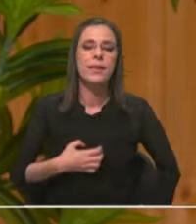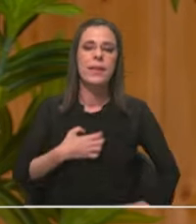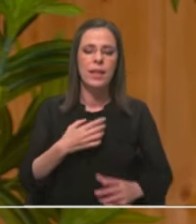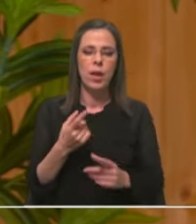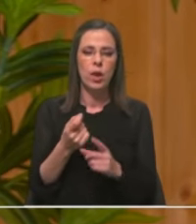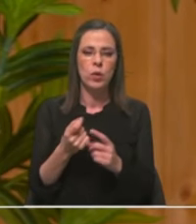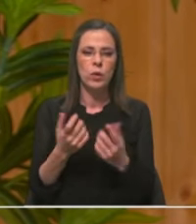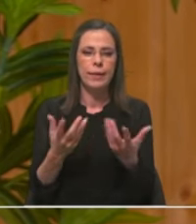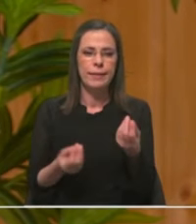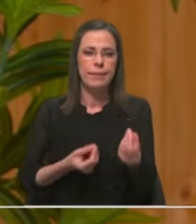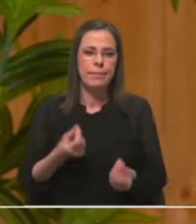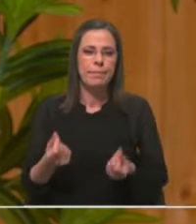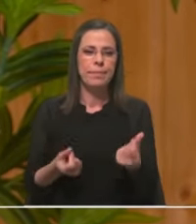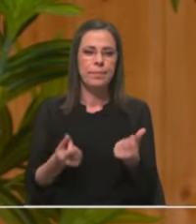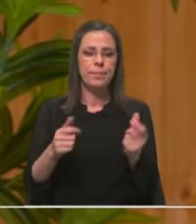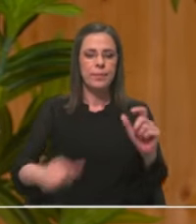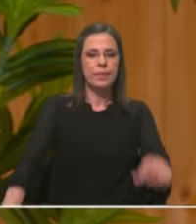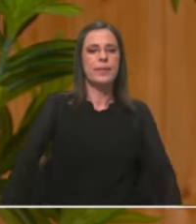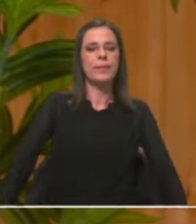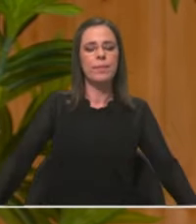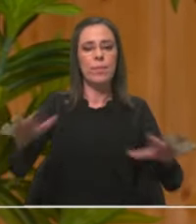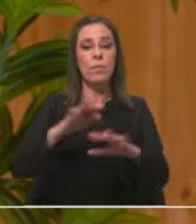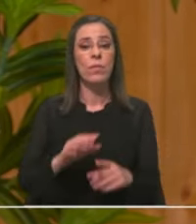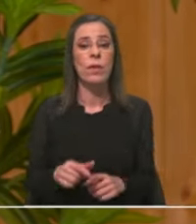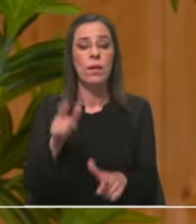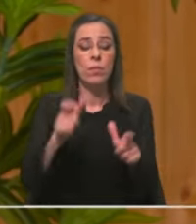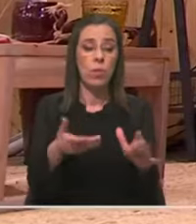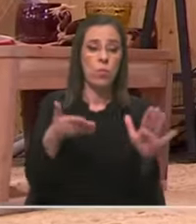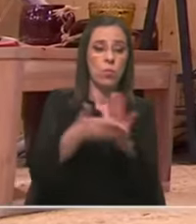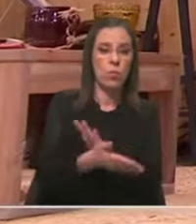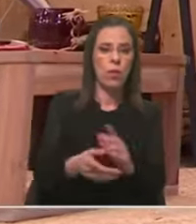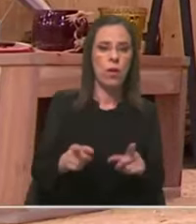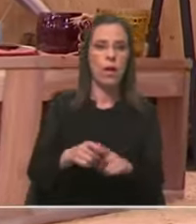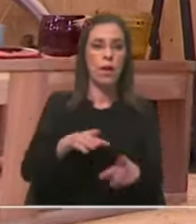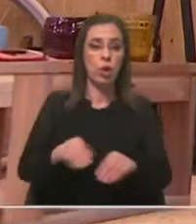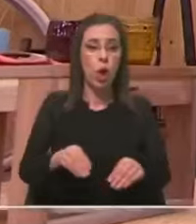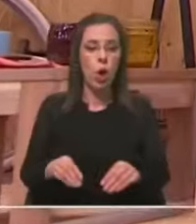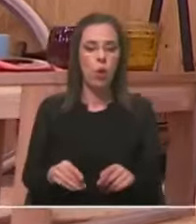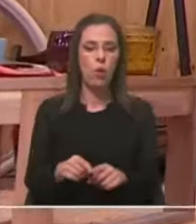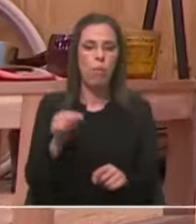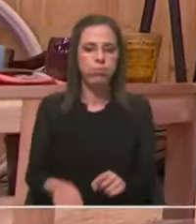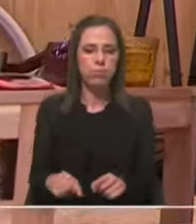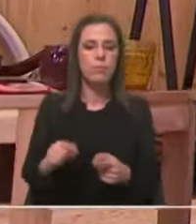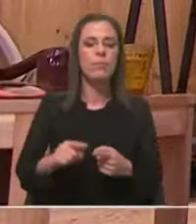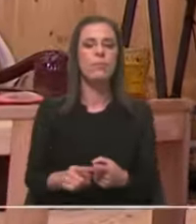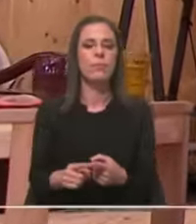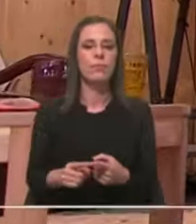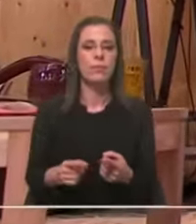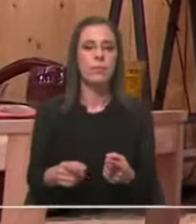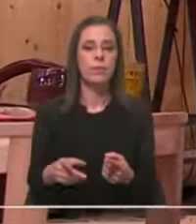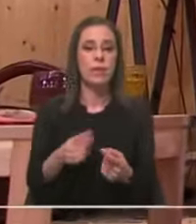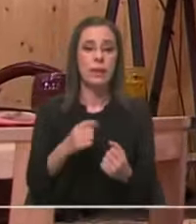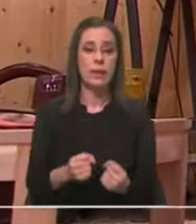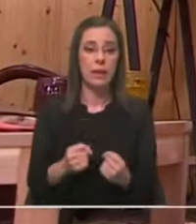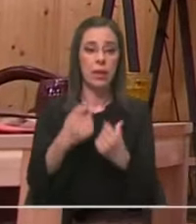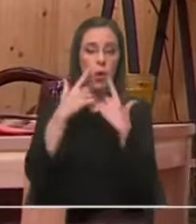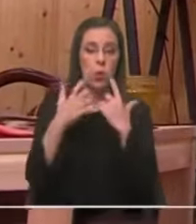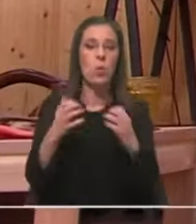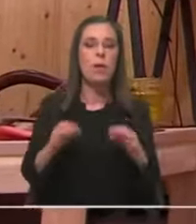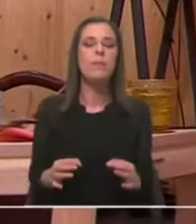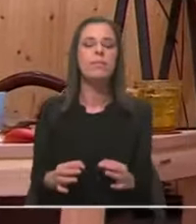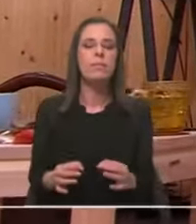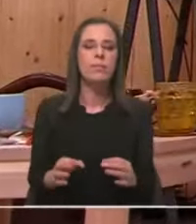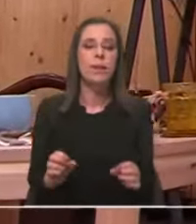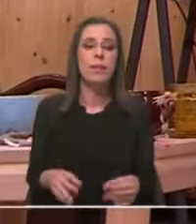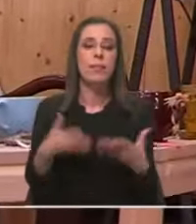bocadinho aquela energia no ar de pessoas que entraram logo ali para jogar, concorrentes que entraram logo ali para jogar e com essa componente muito vincada e